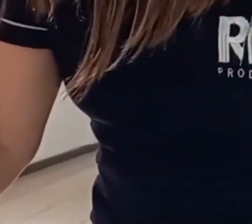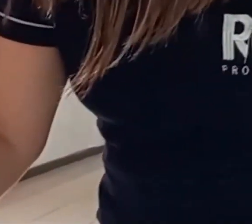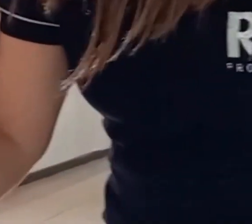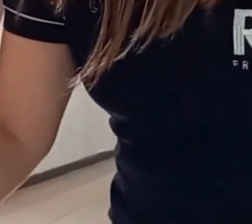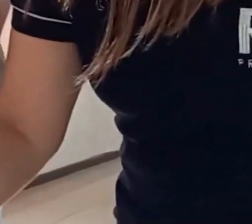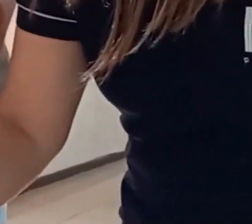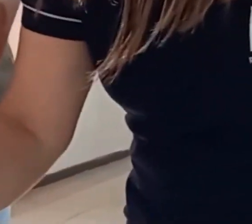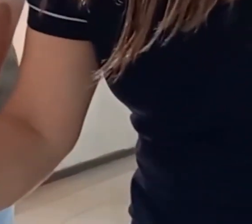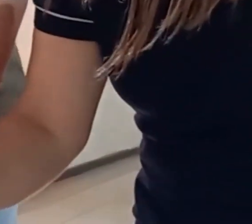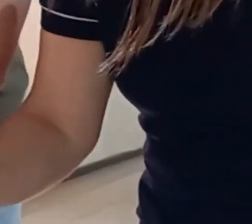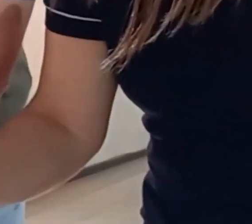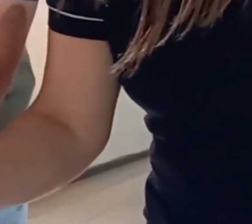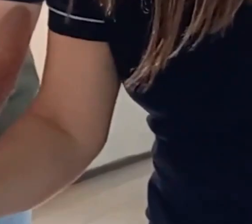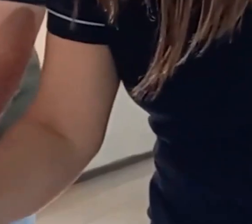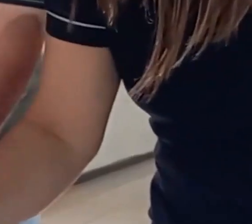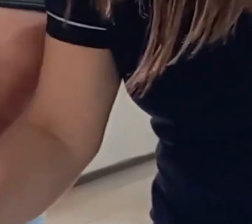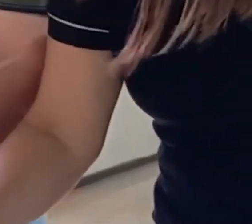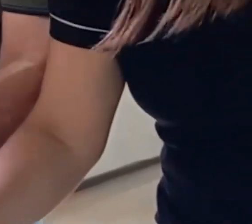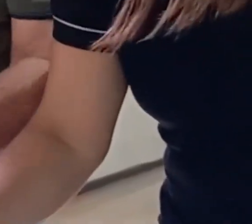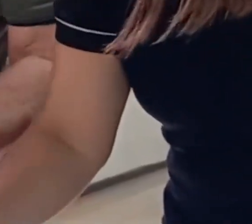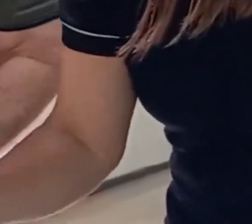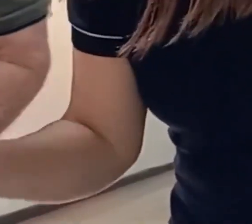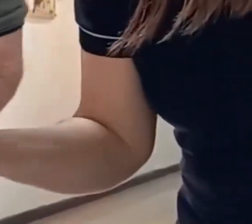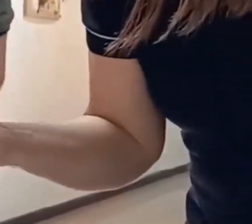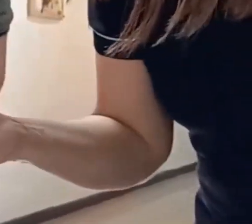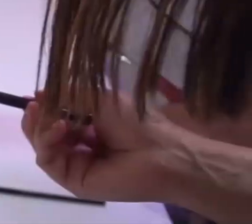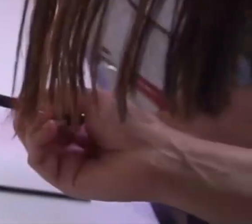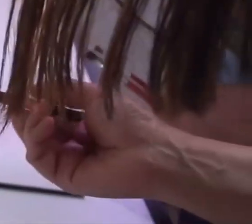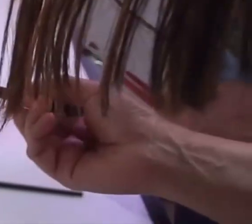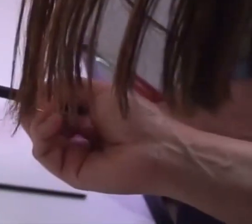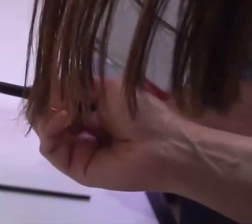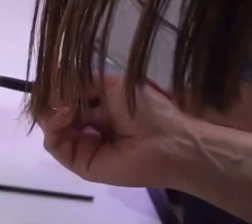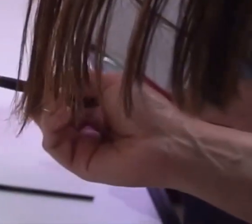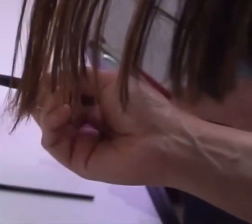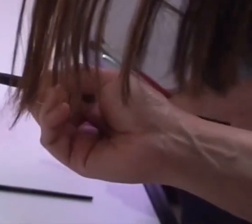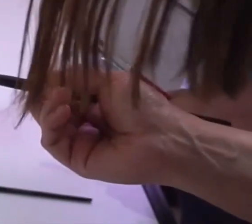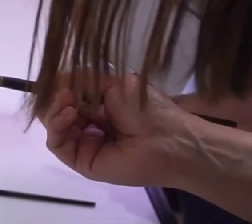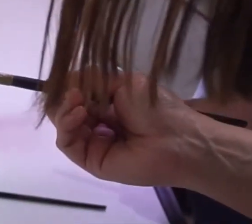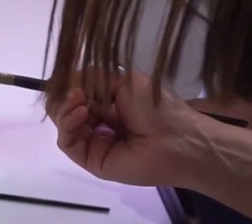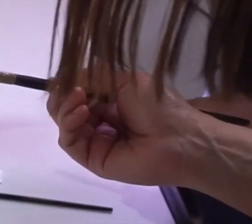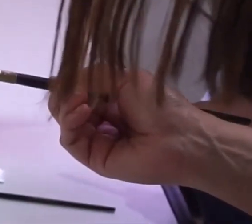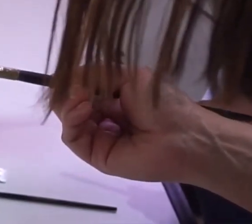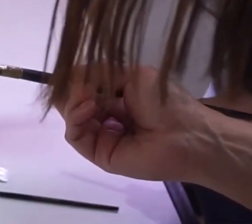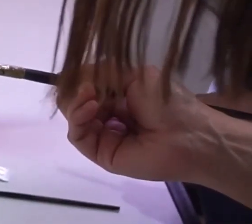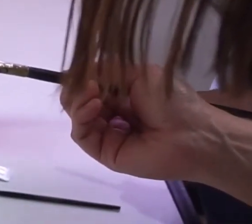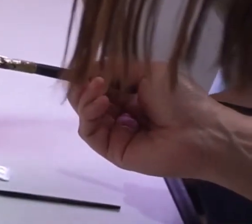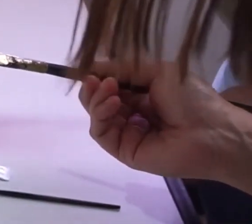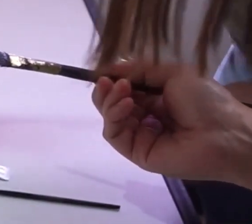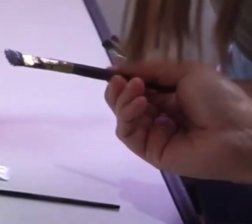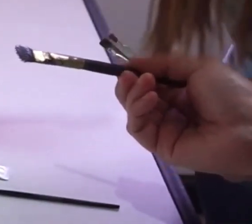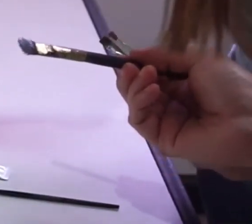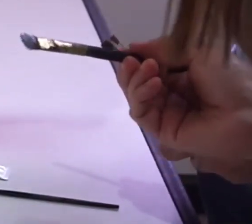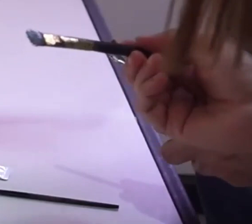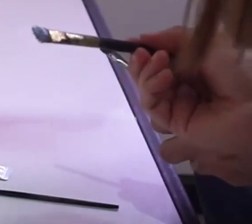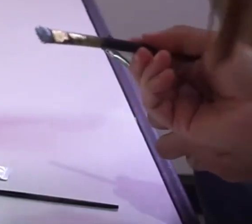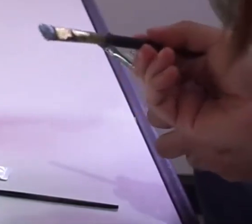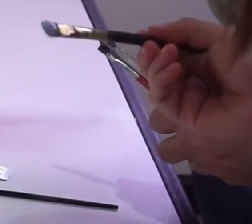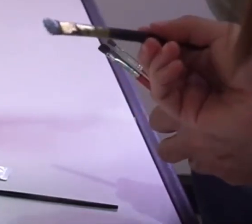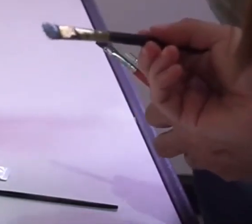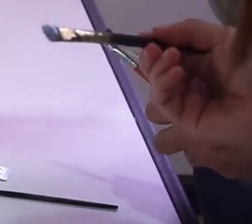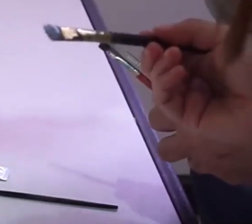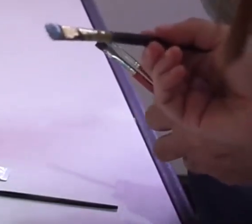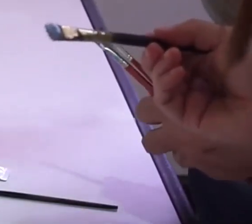pintar, ó. Já é o começo, a técnica. Aí quando for passar na tela, ó, você ou de baixo para cima,